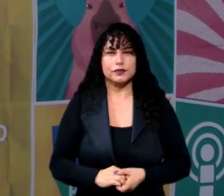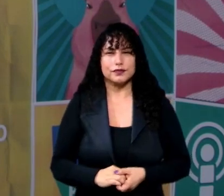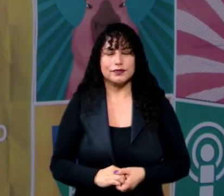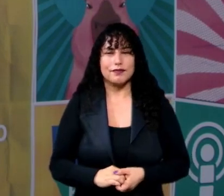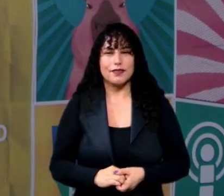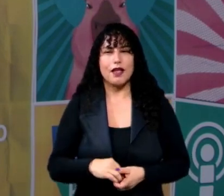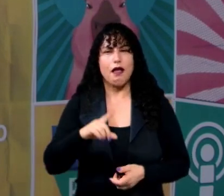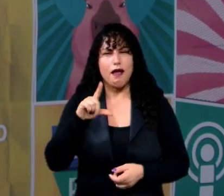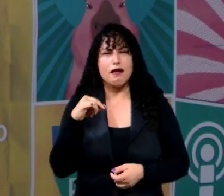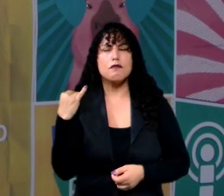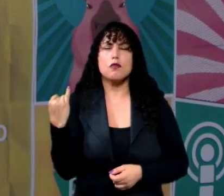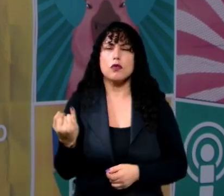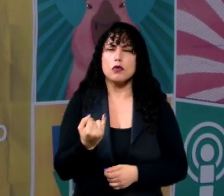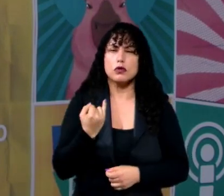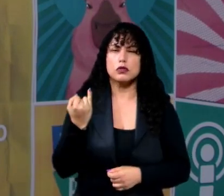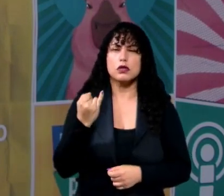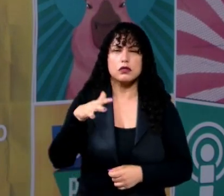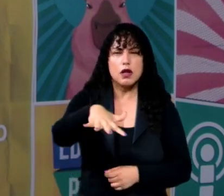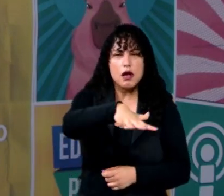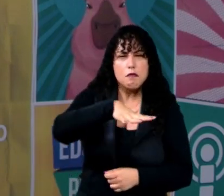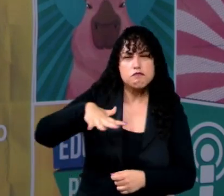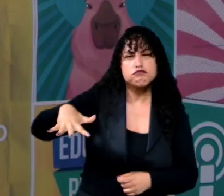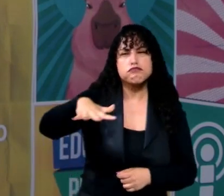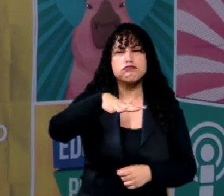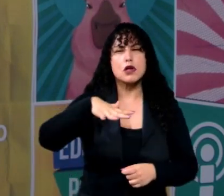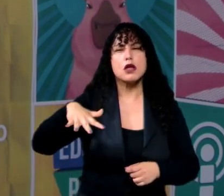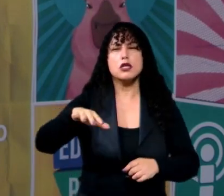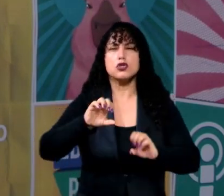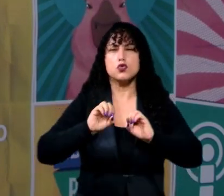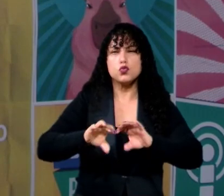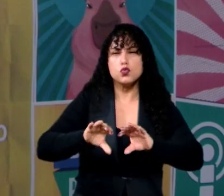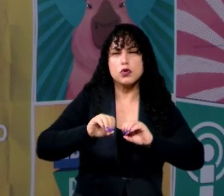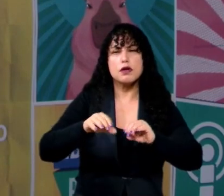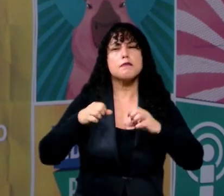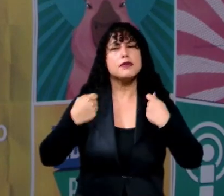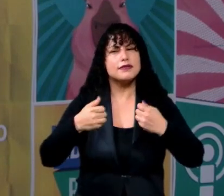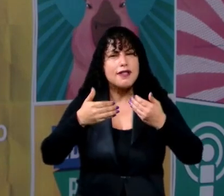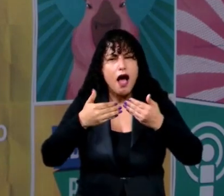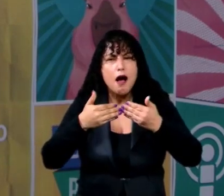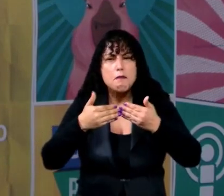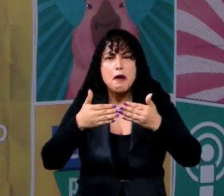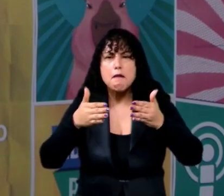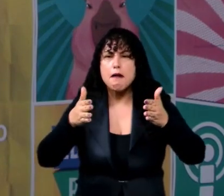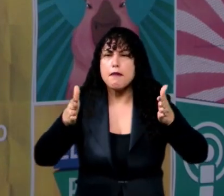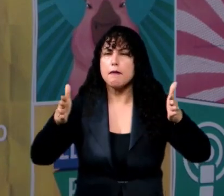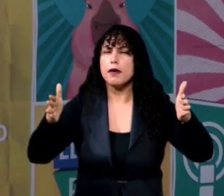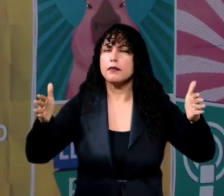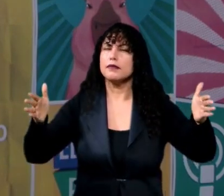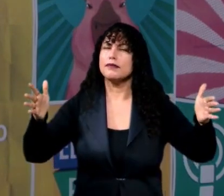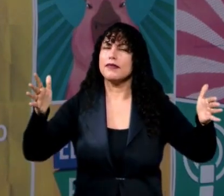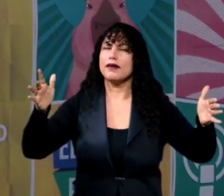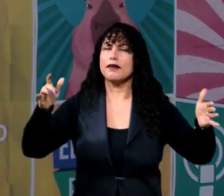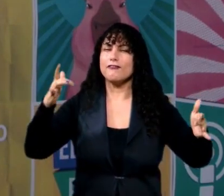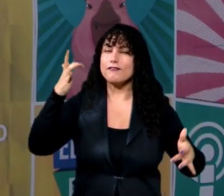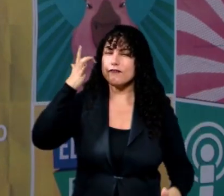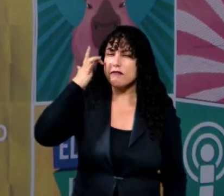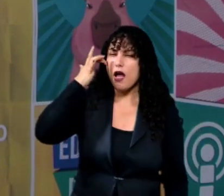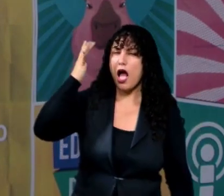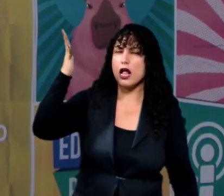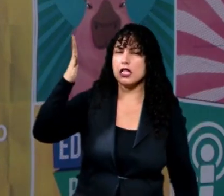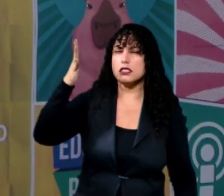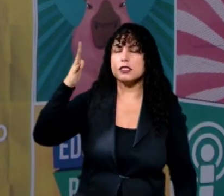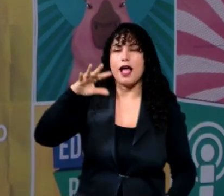É muito importante que os ambientes educacionais estejam abertos para facilitar